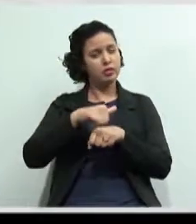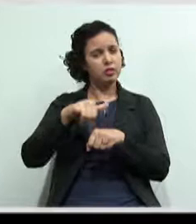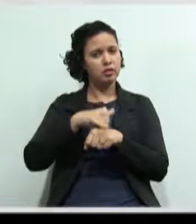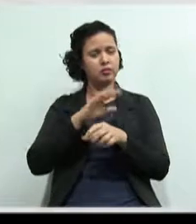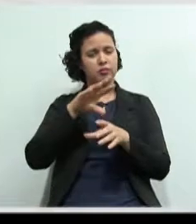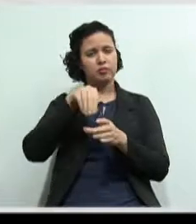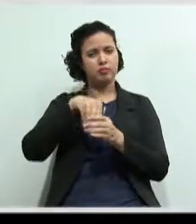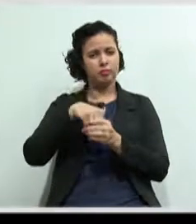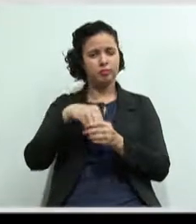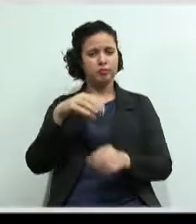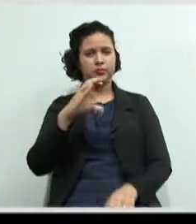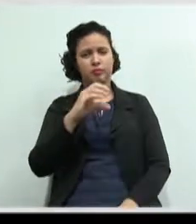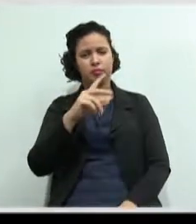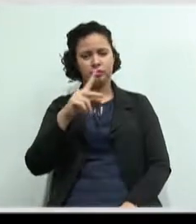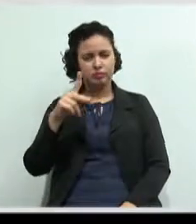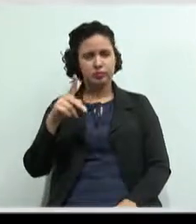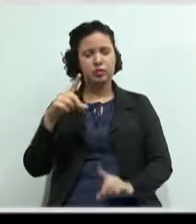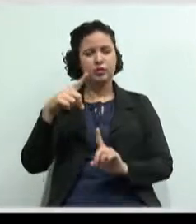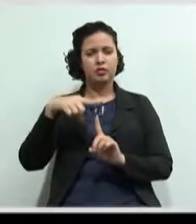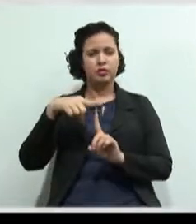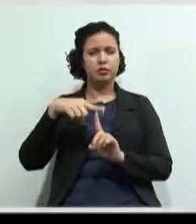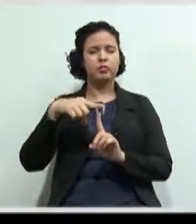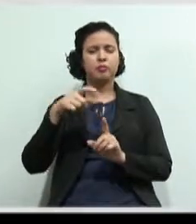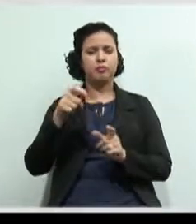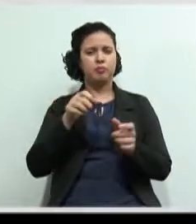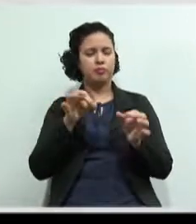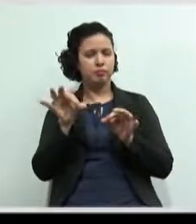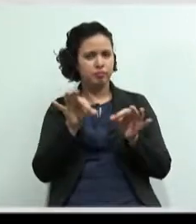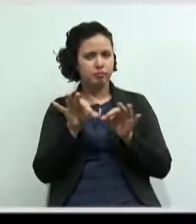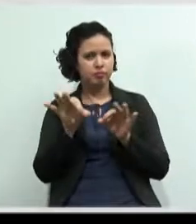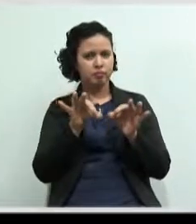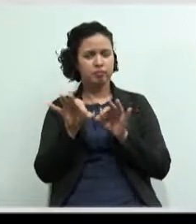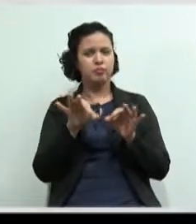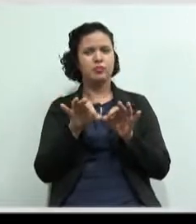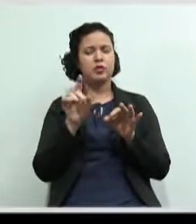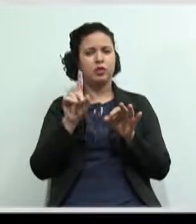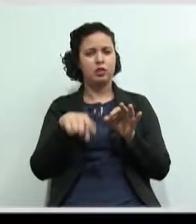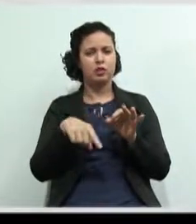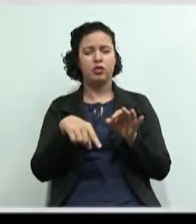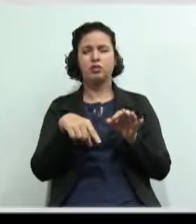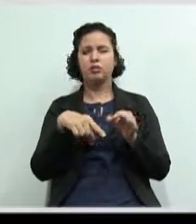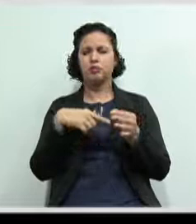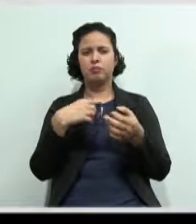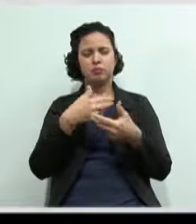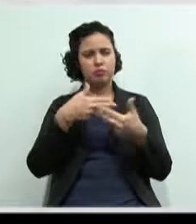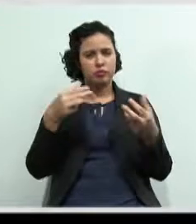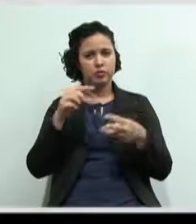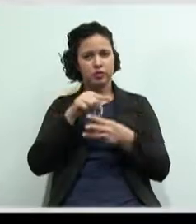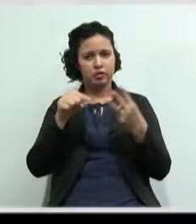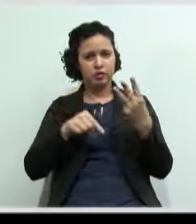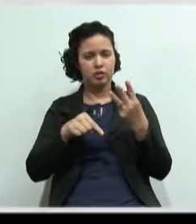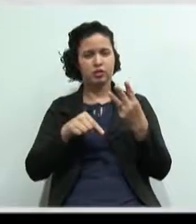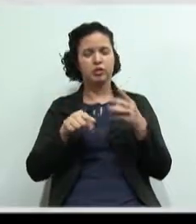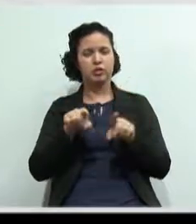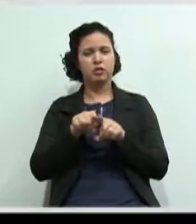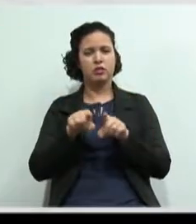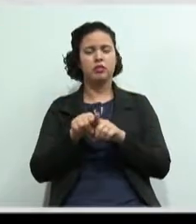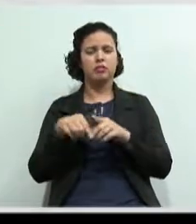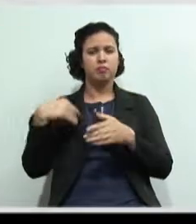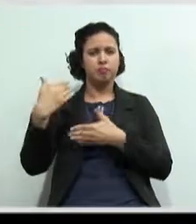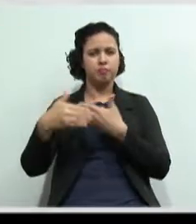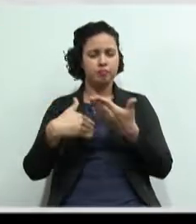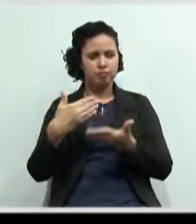os tipos de planejamento, tais quais estratégico, tático e operacional, processo e